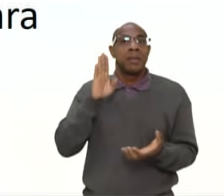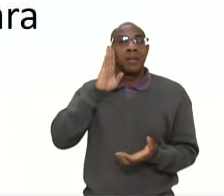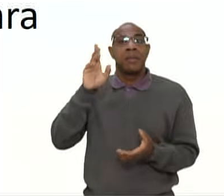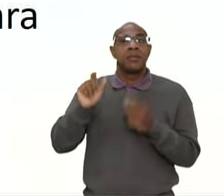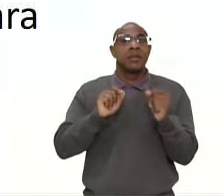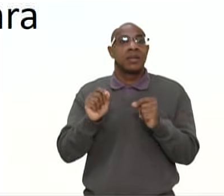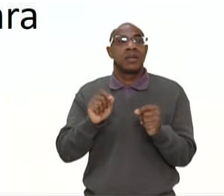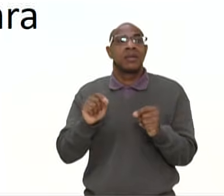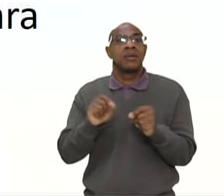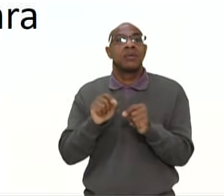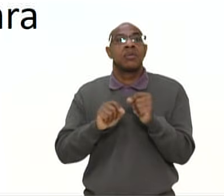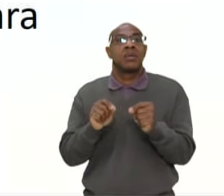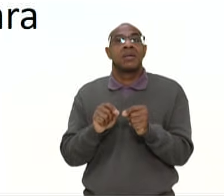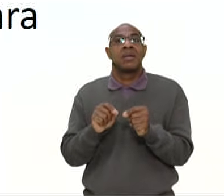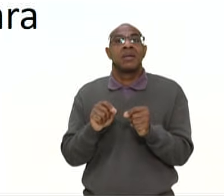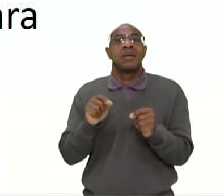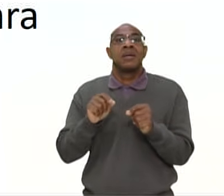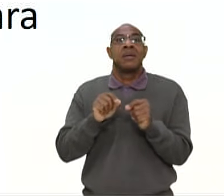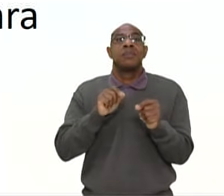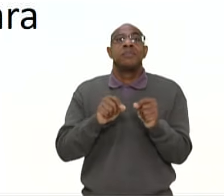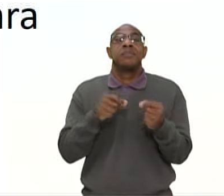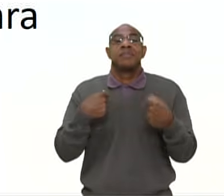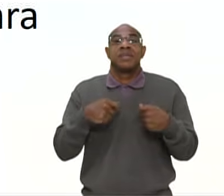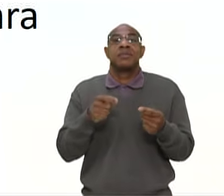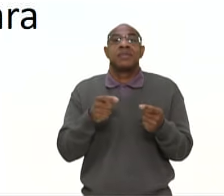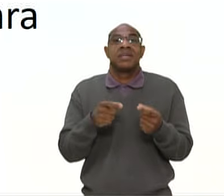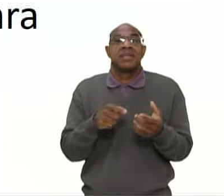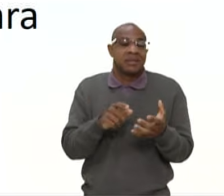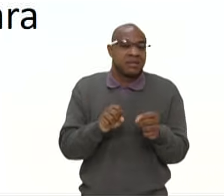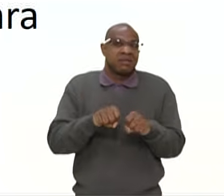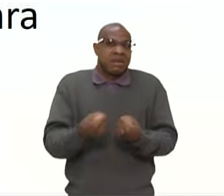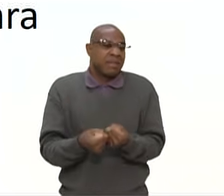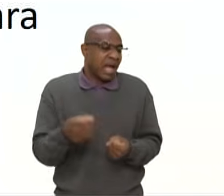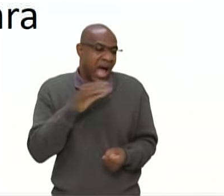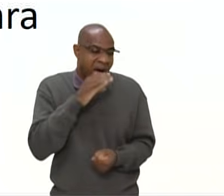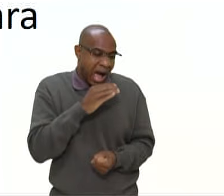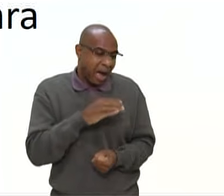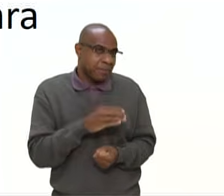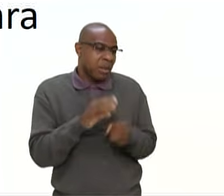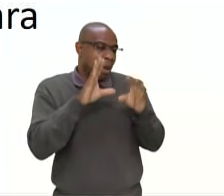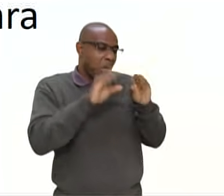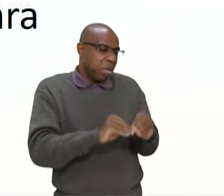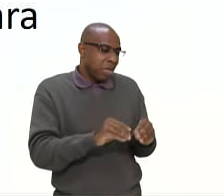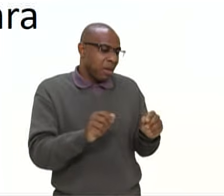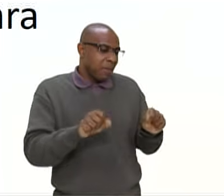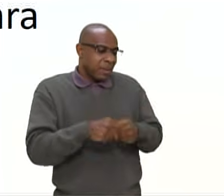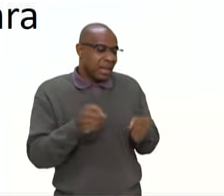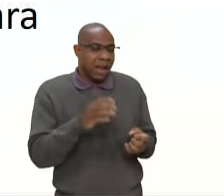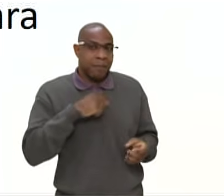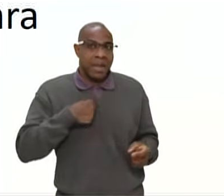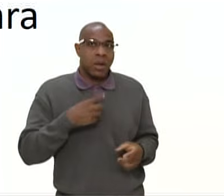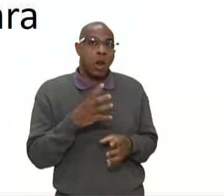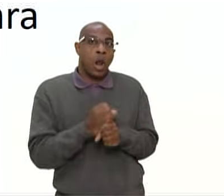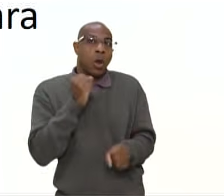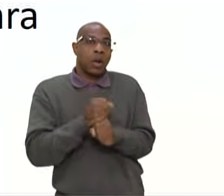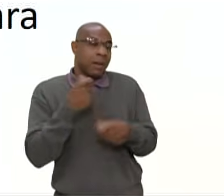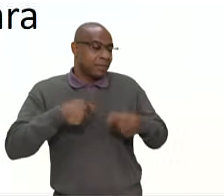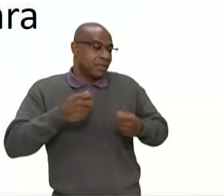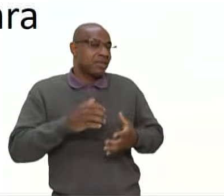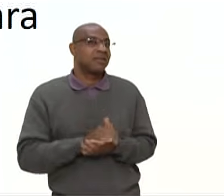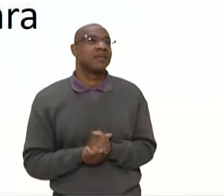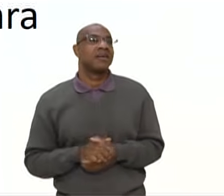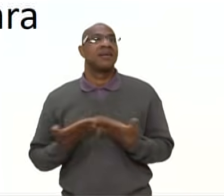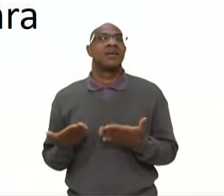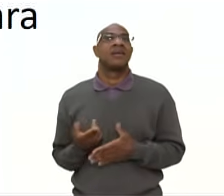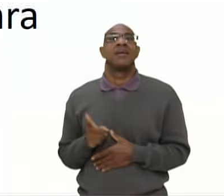Principalmente a de pifar logo para eu lucrar. O dono, né, das marcas. Quase fiquei citando o nome, gente, que terrível. Mas enfim.